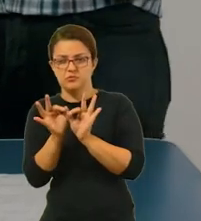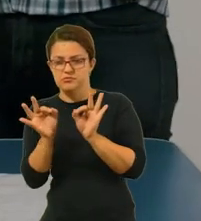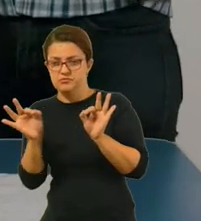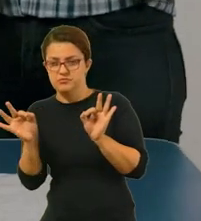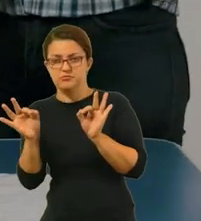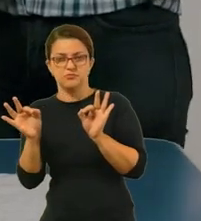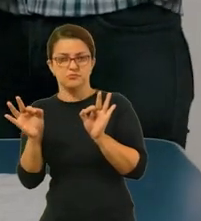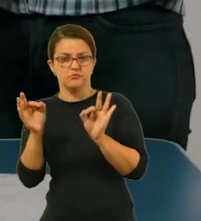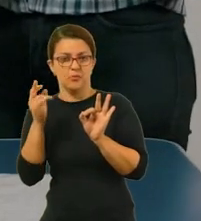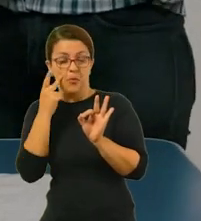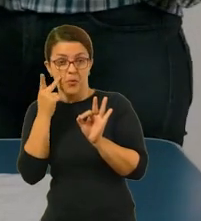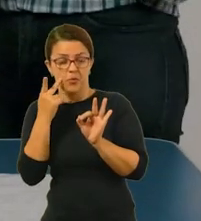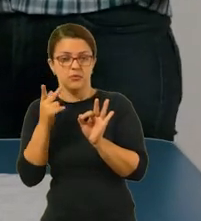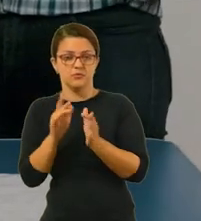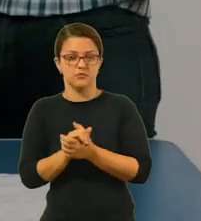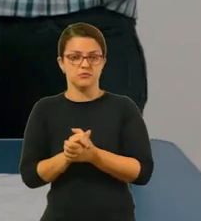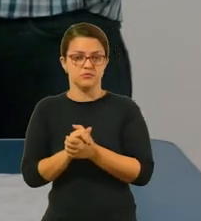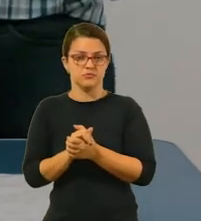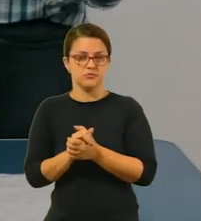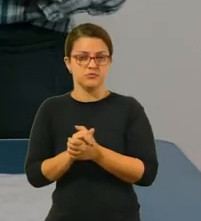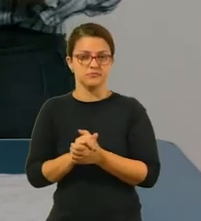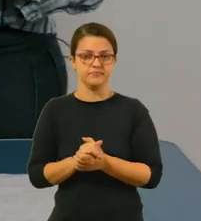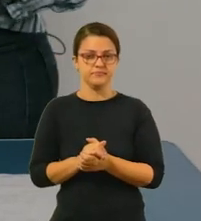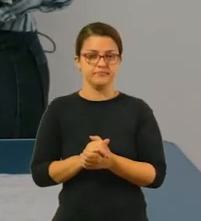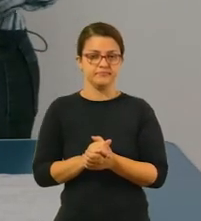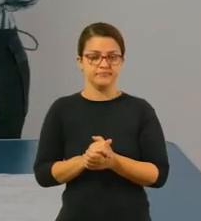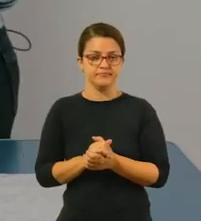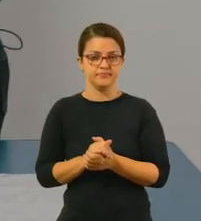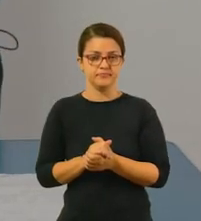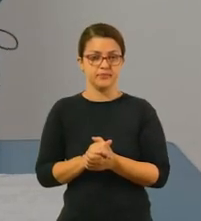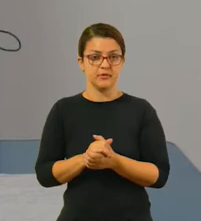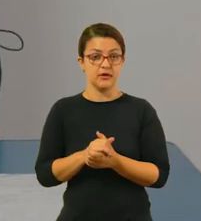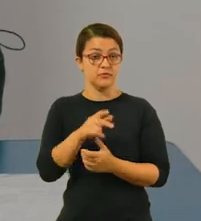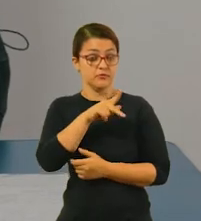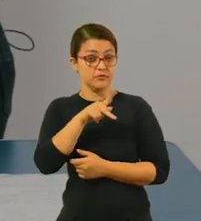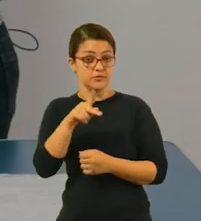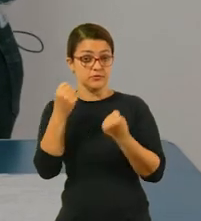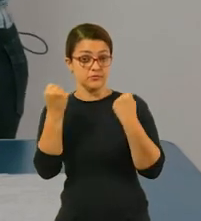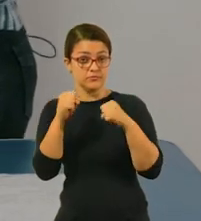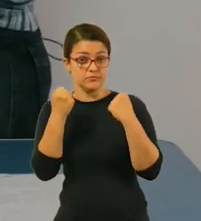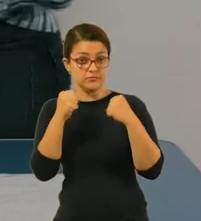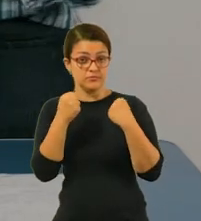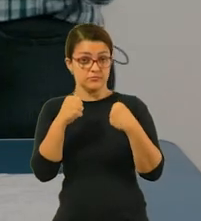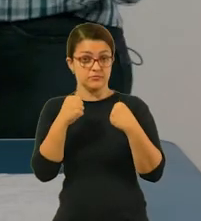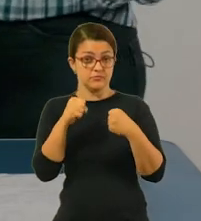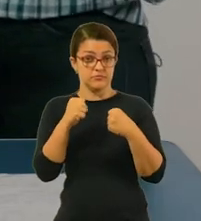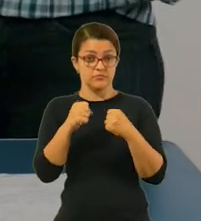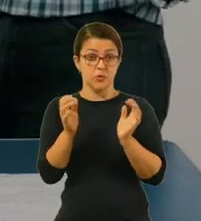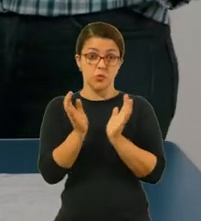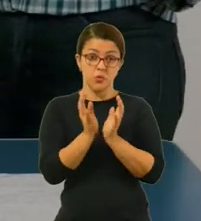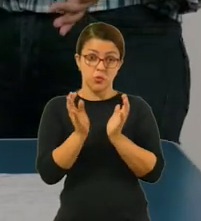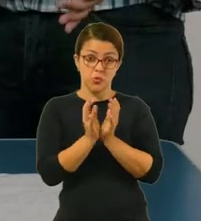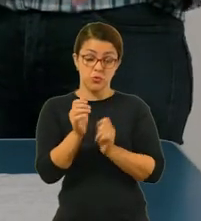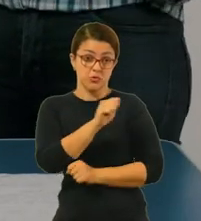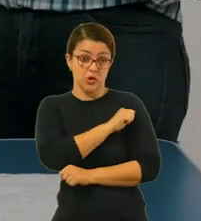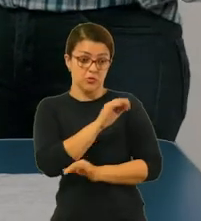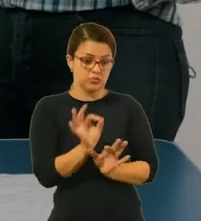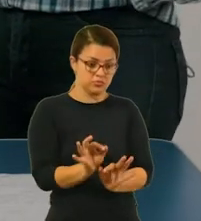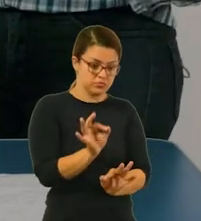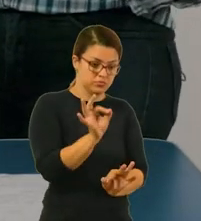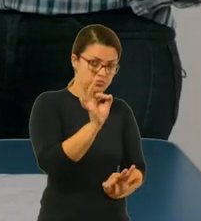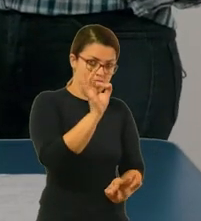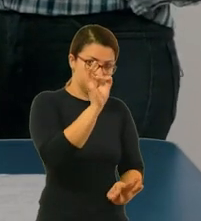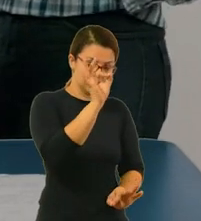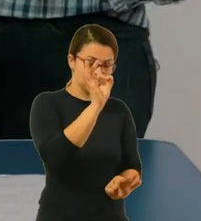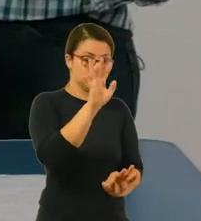coisas. Então, olha só, lá tem uma atividade, tá? A professora de educação física fez a medição da altura de um grupo de alunos e